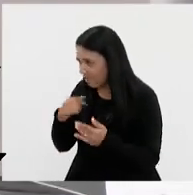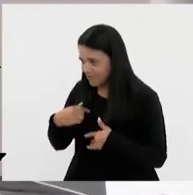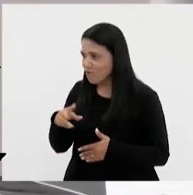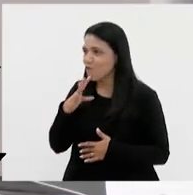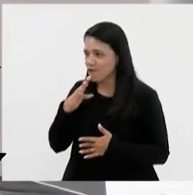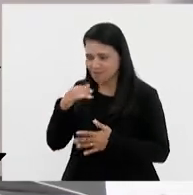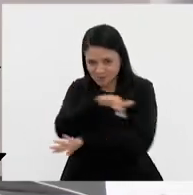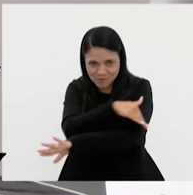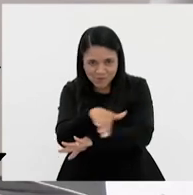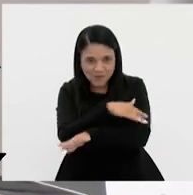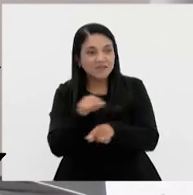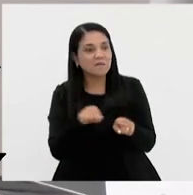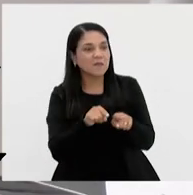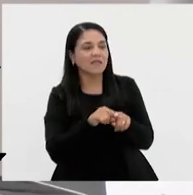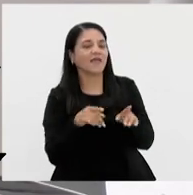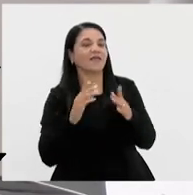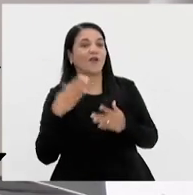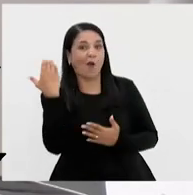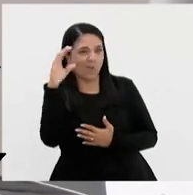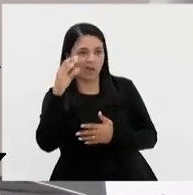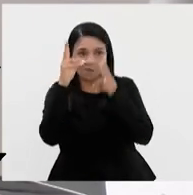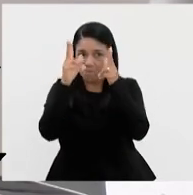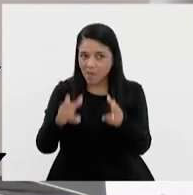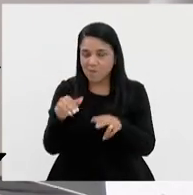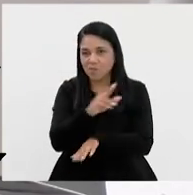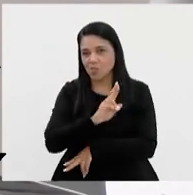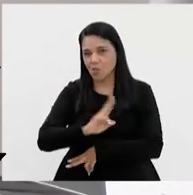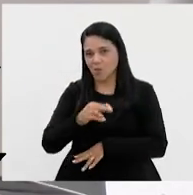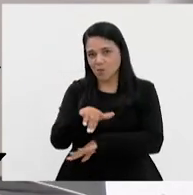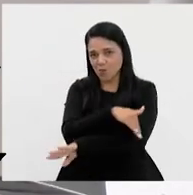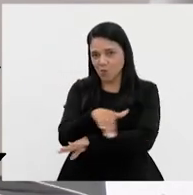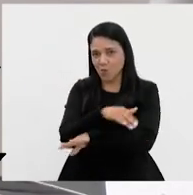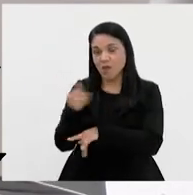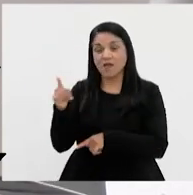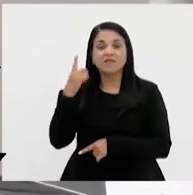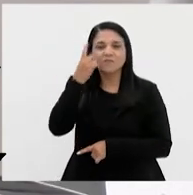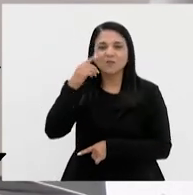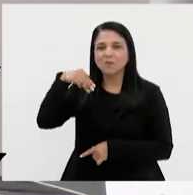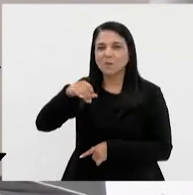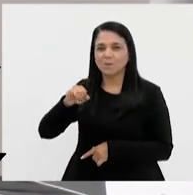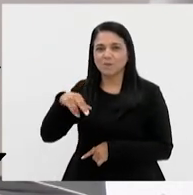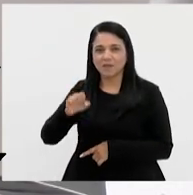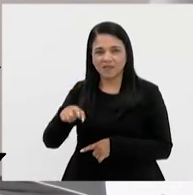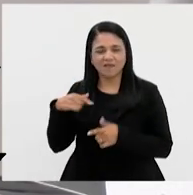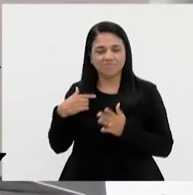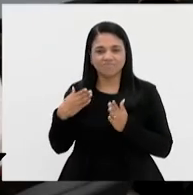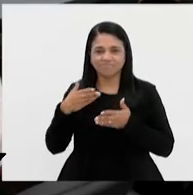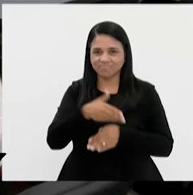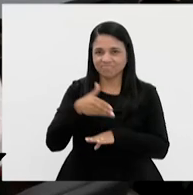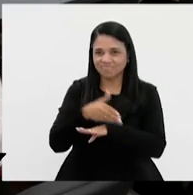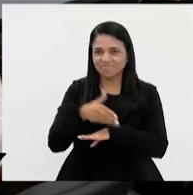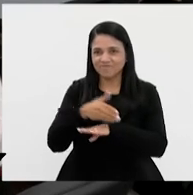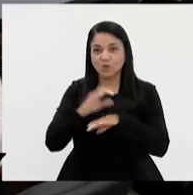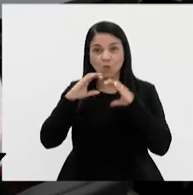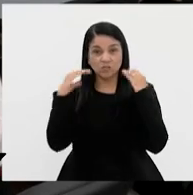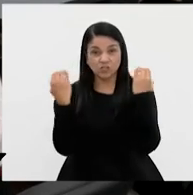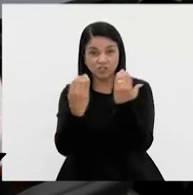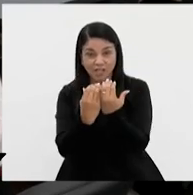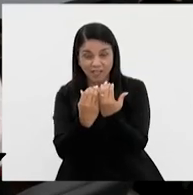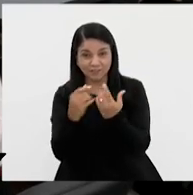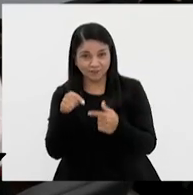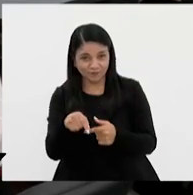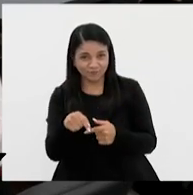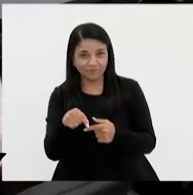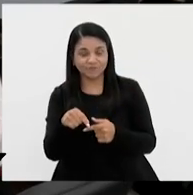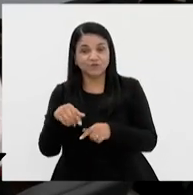Teixeira, em Copacabana. O Mink frequentava muito o estádio Aniceto Moscoso,